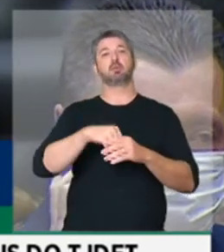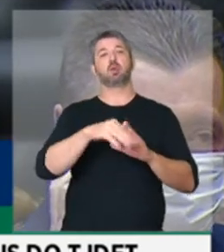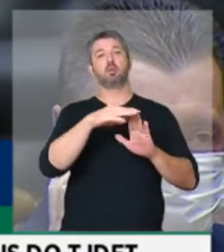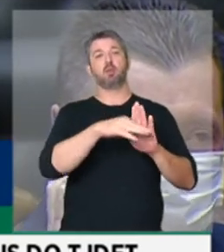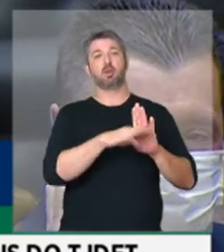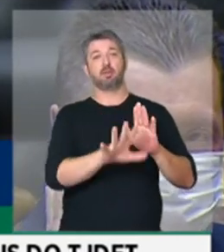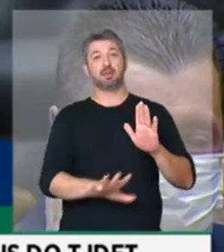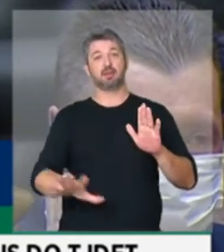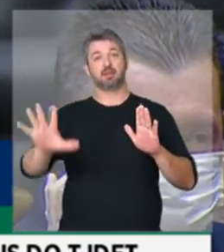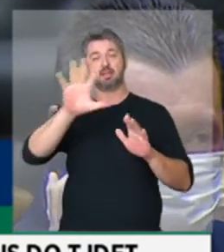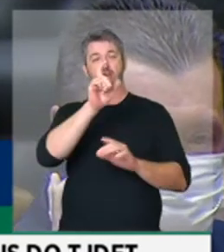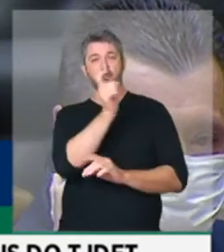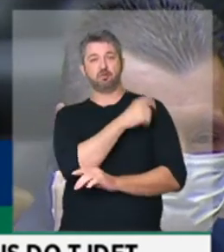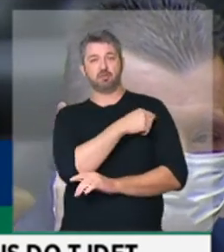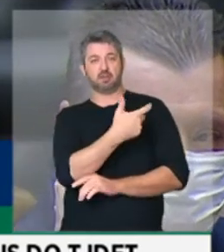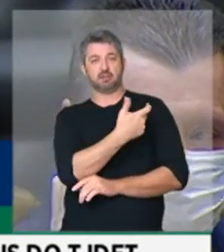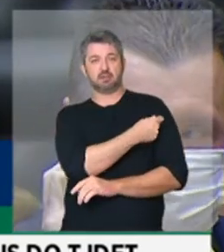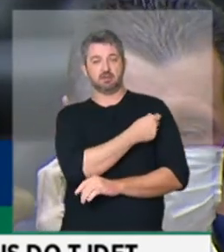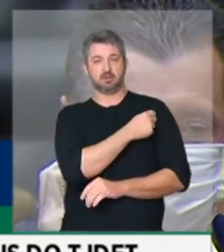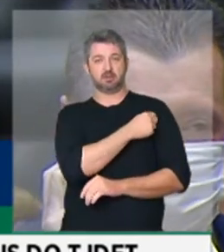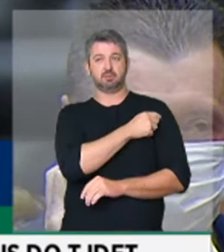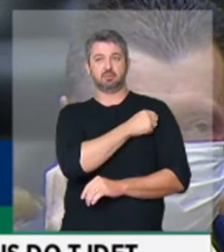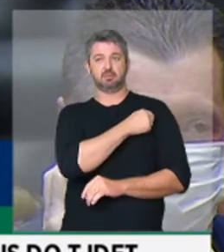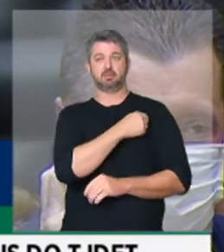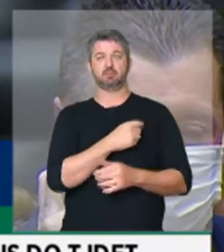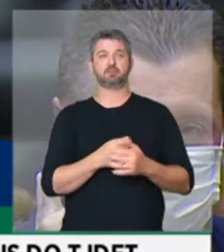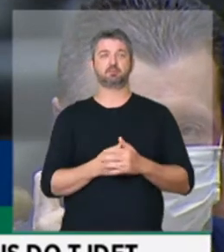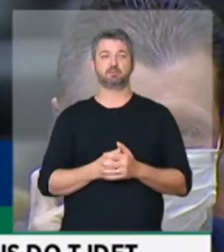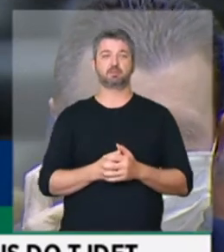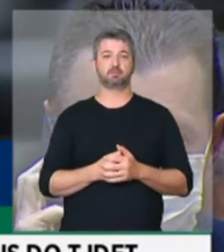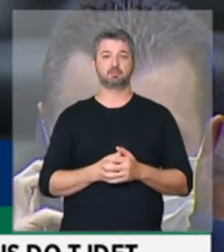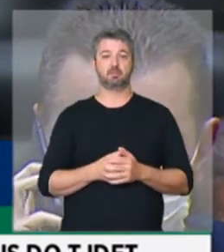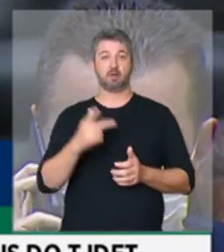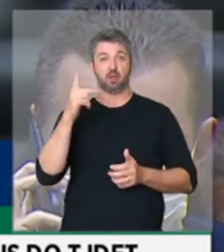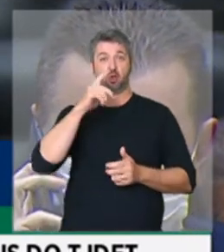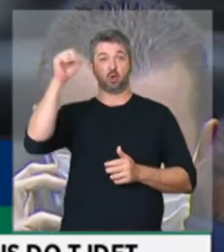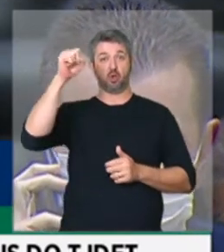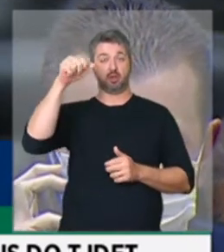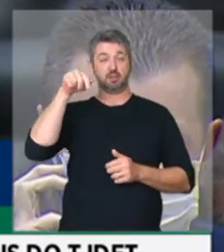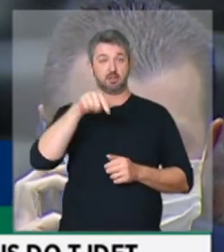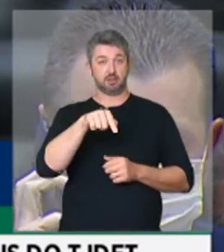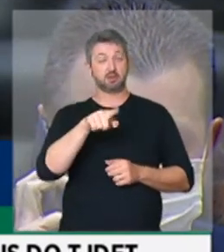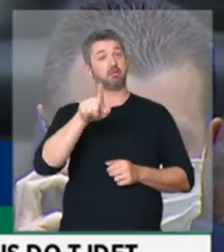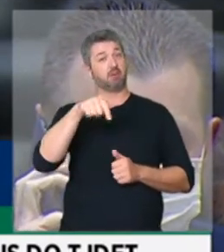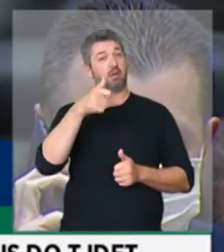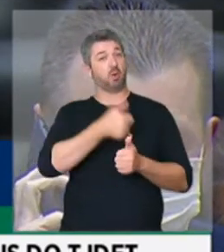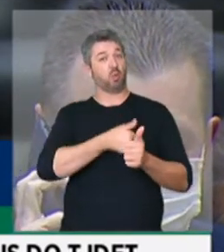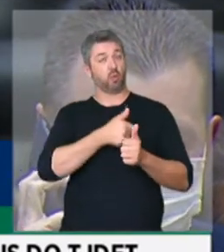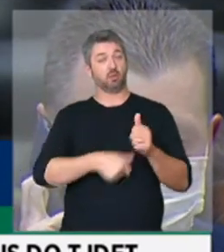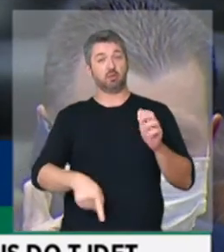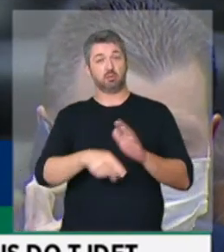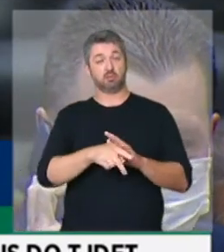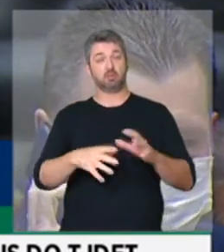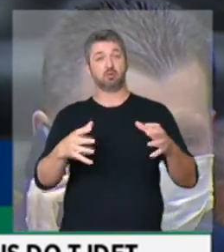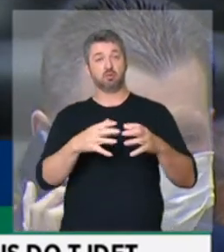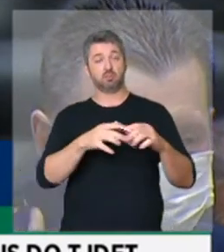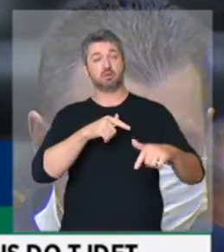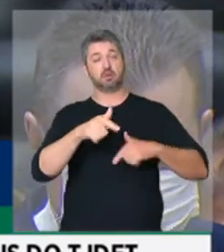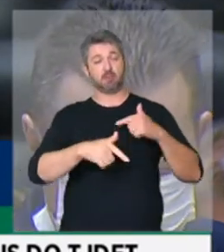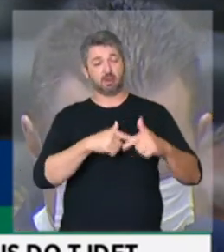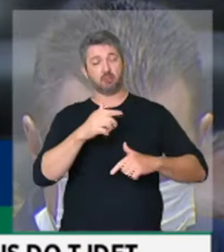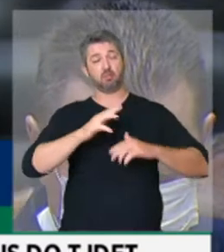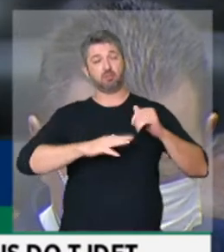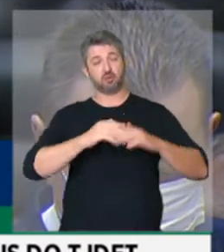Nacional de Imunização. Esta conquista é parte da luta dos trabalhadores, dos bancários,